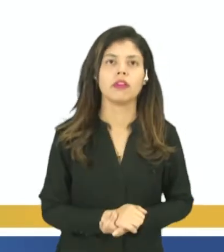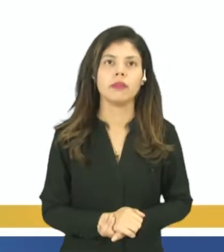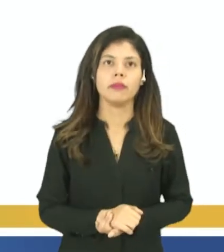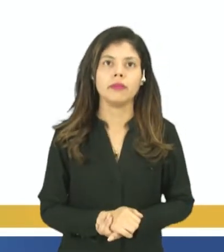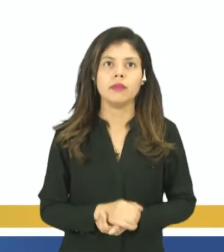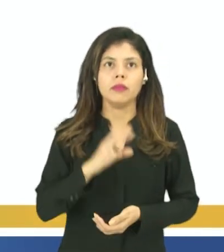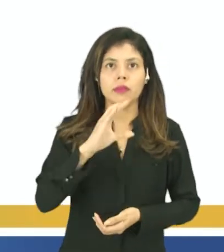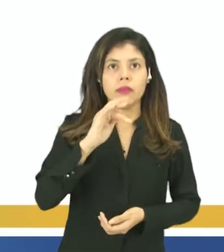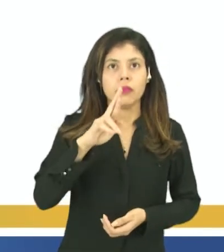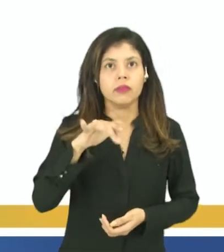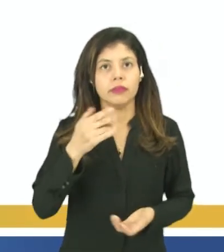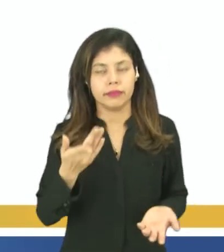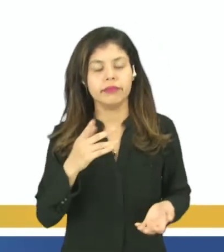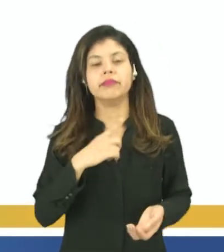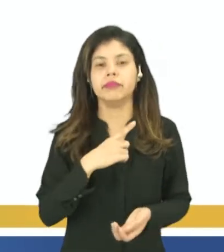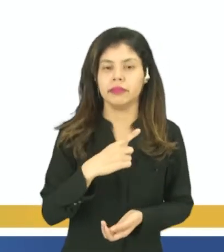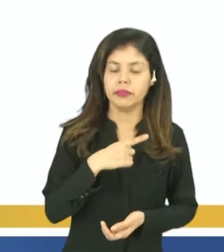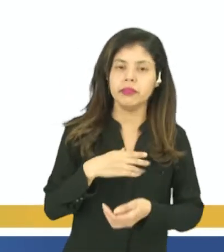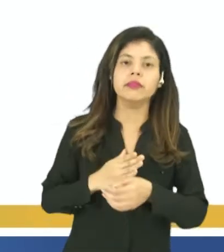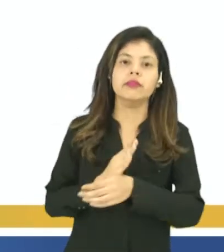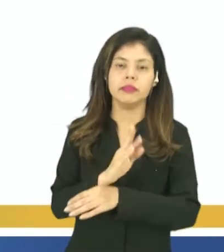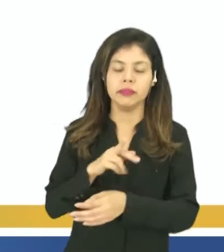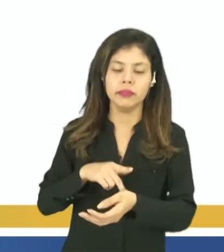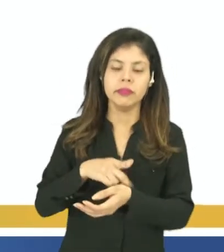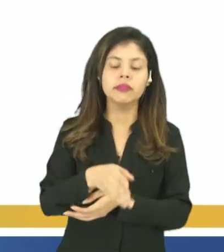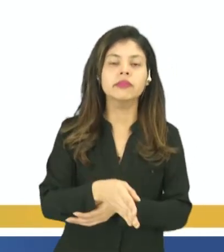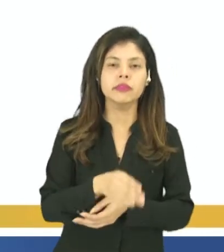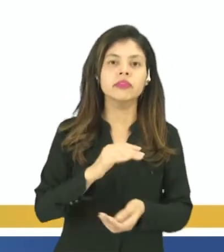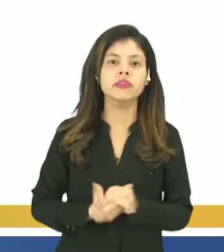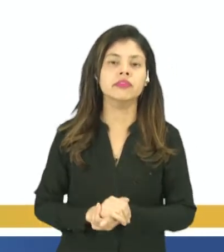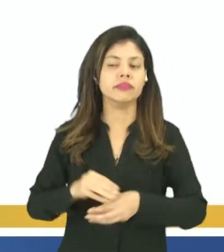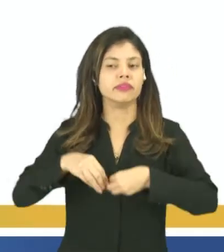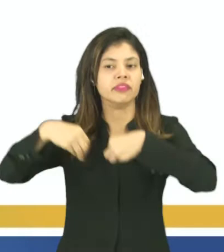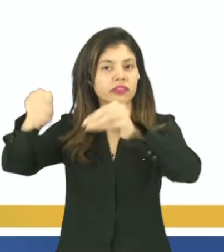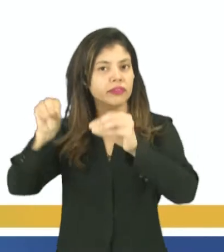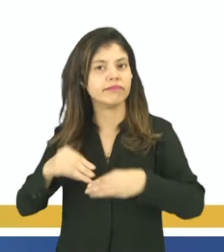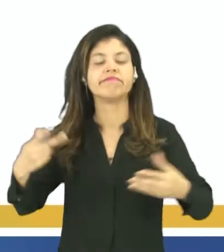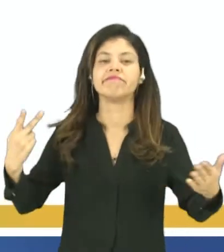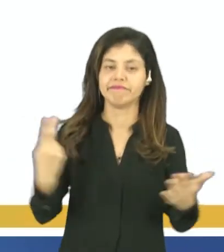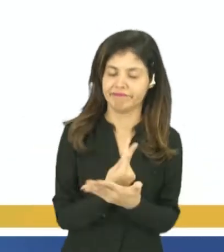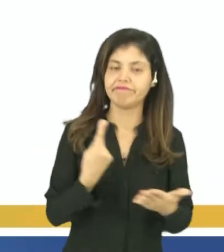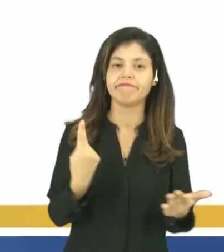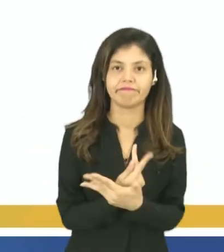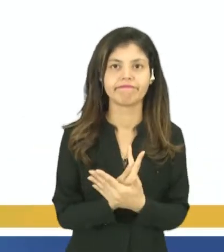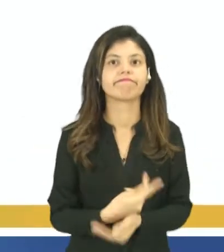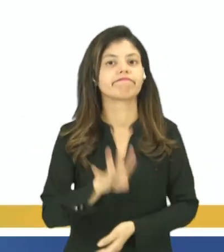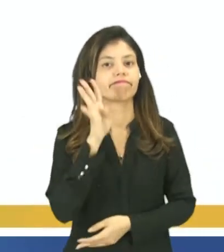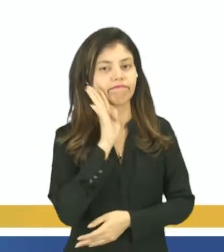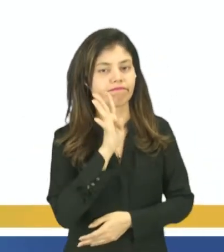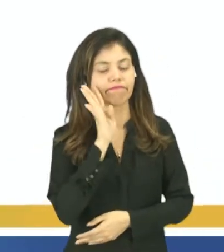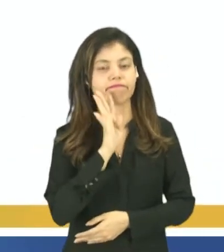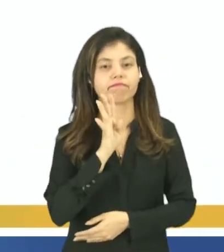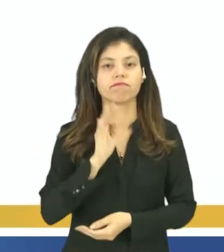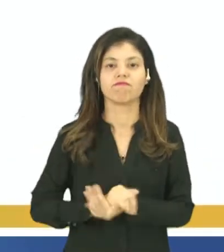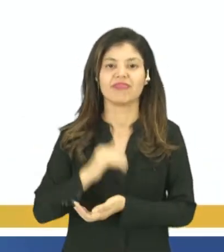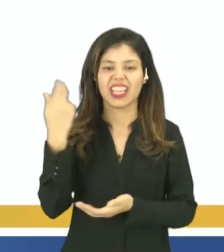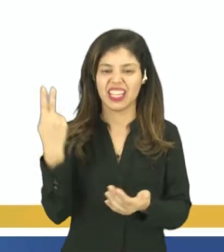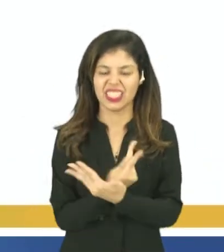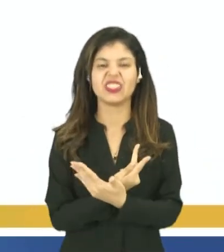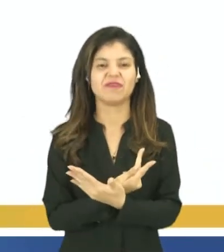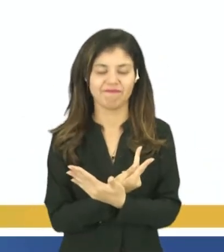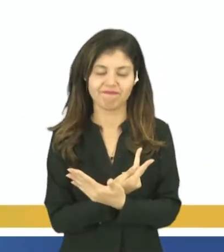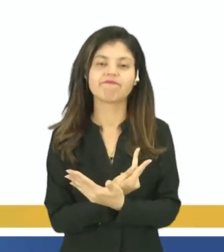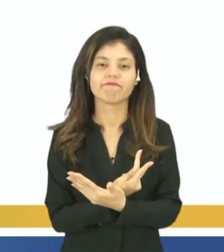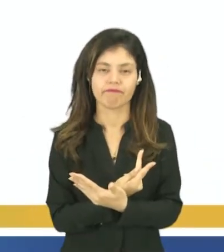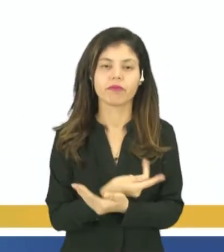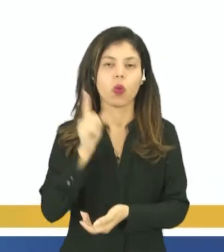pelos coiotes, que fazem, através de pagamento, a entrada de imigrantes ilegais nos Estados Unidos. Esses trechos têm muro. Então